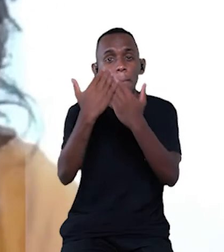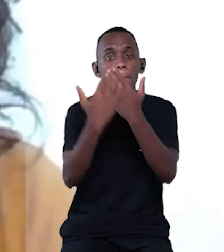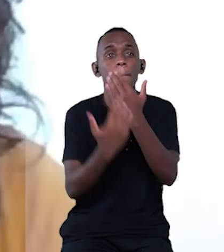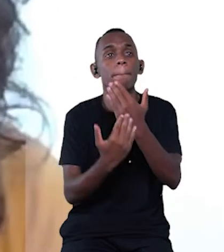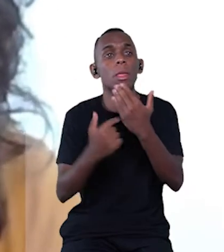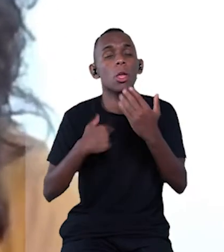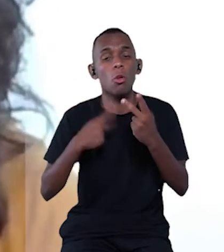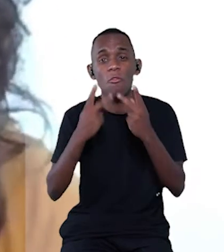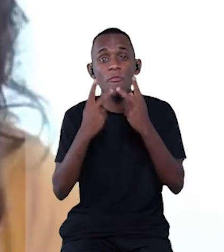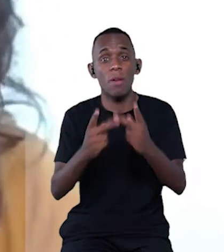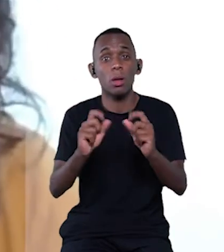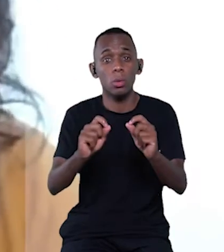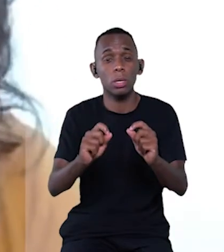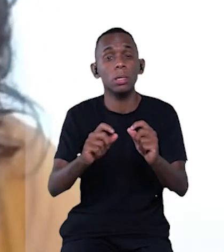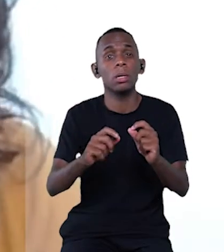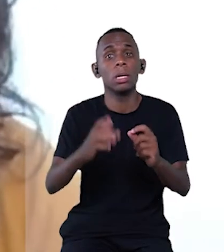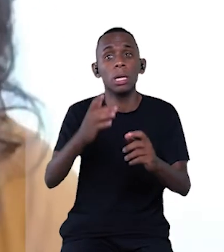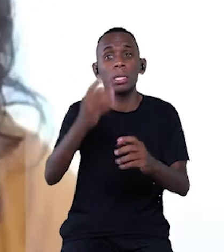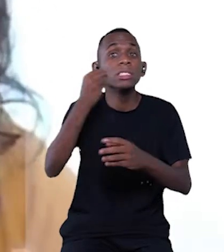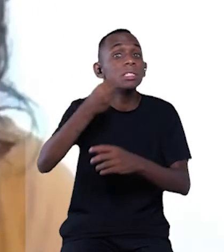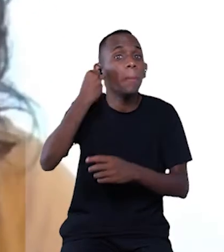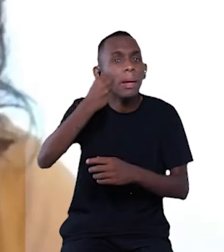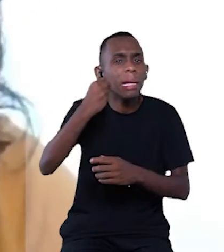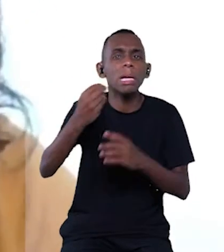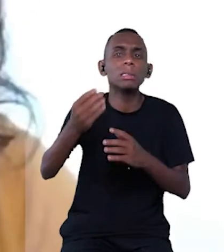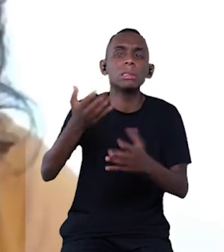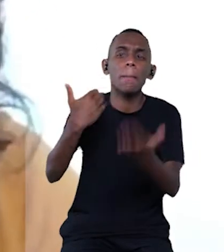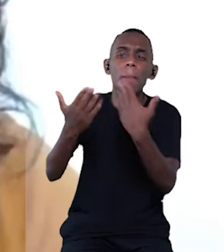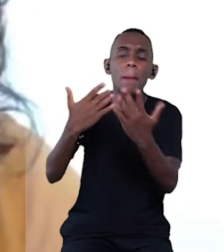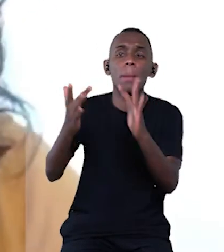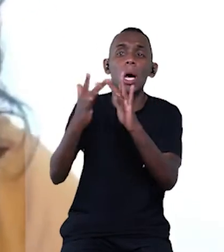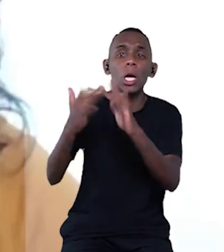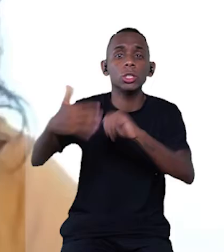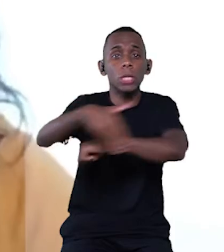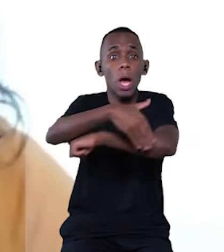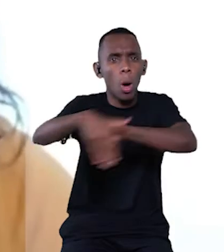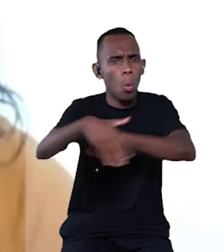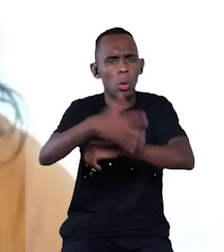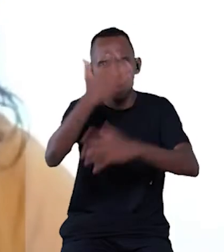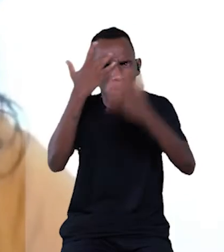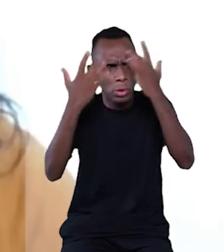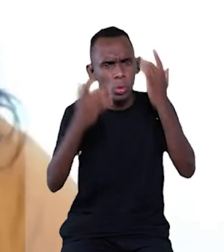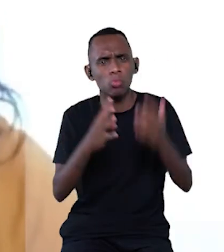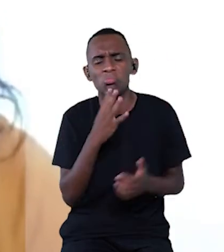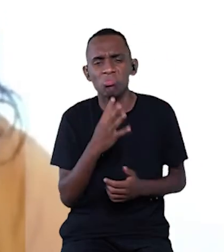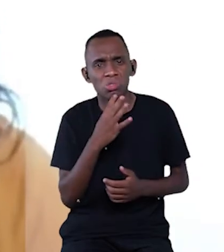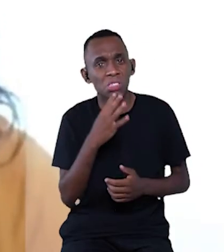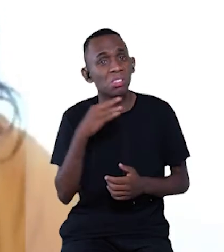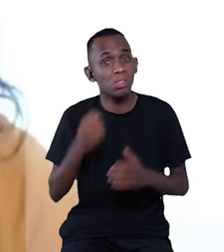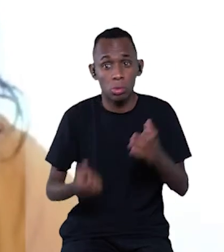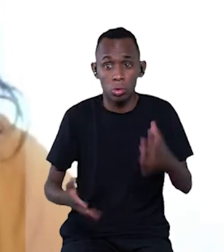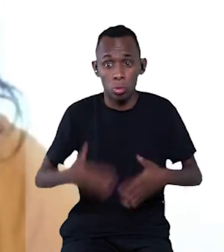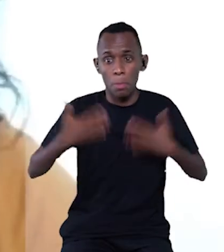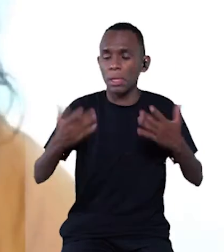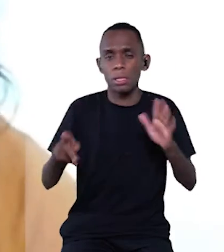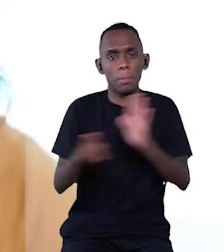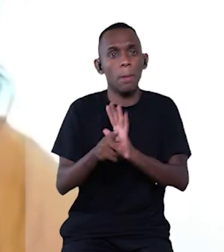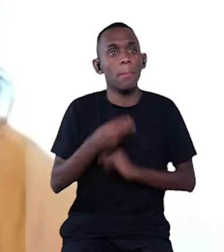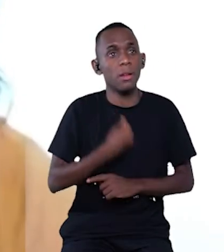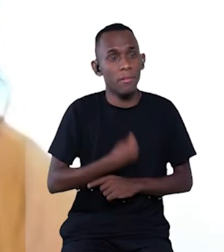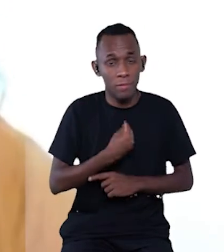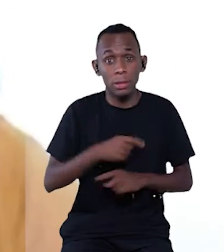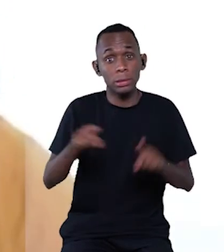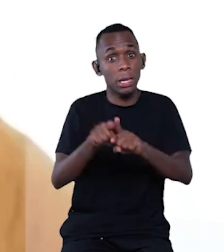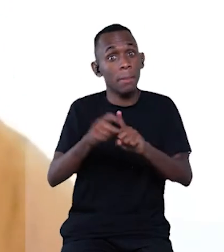livro, eu falo, né, as histórias que eu ouço nas ruas, as conversas com pessoas desconhecidas, as surpresas da vida. Tudo contado aqui aconteceu,